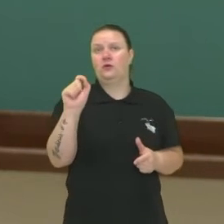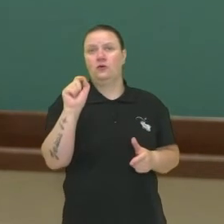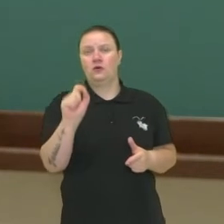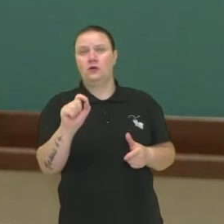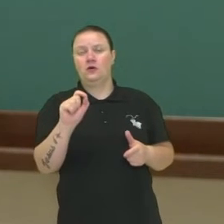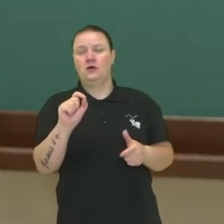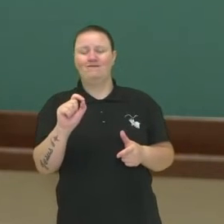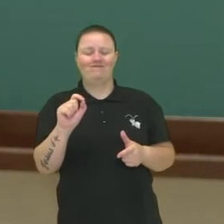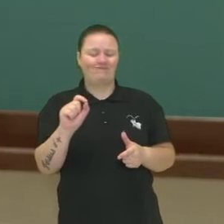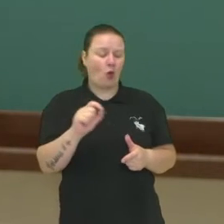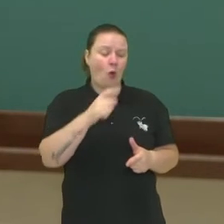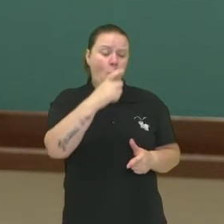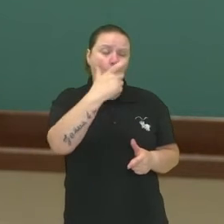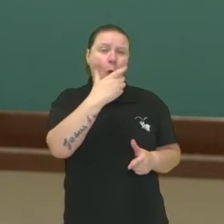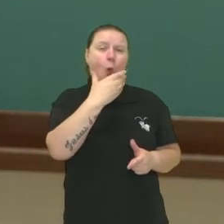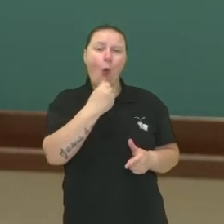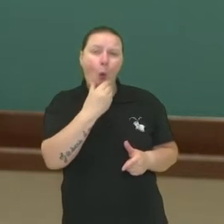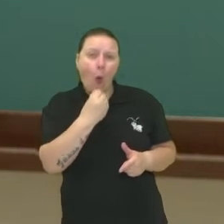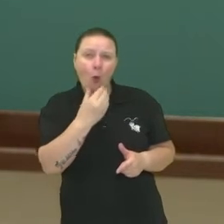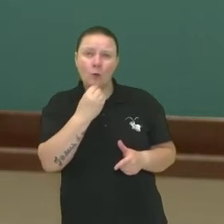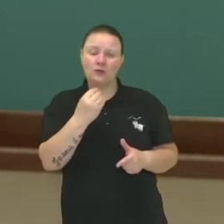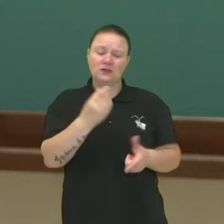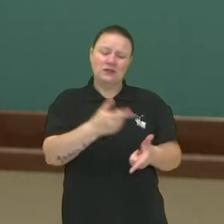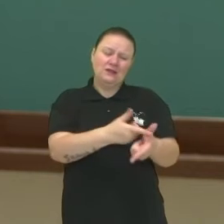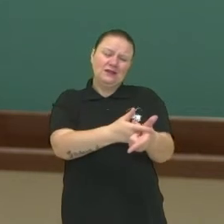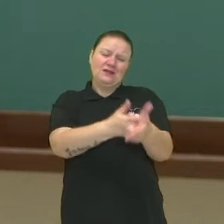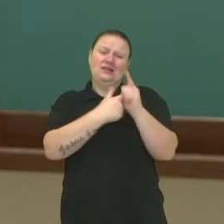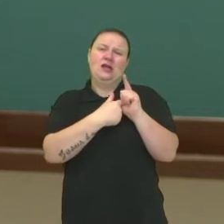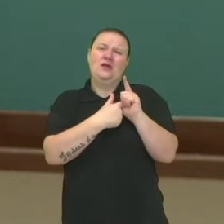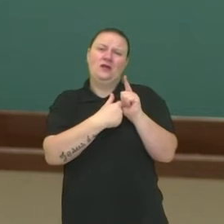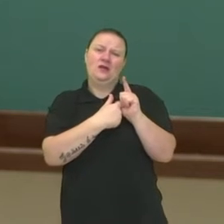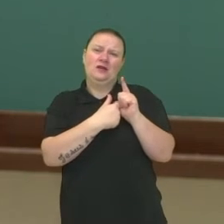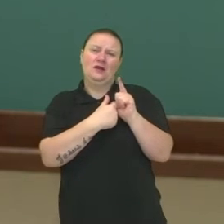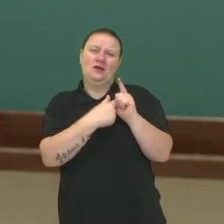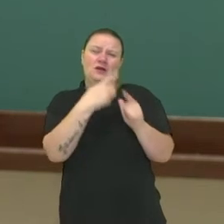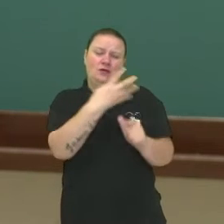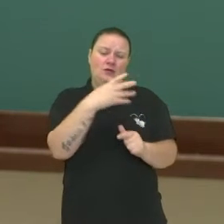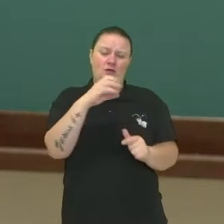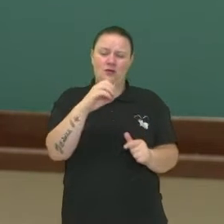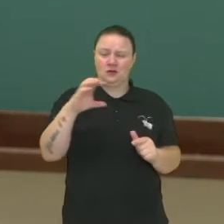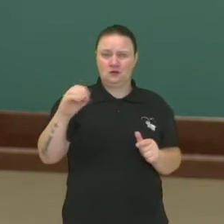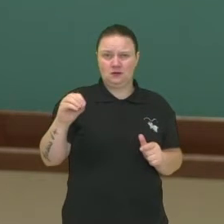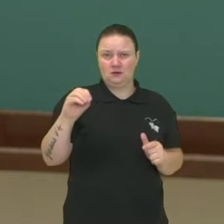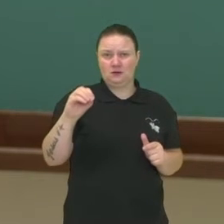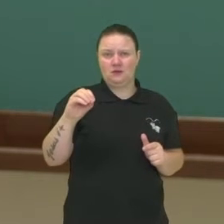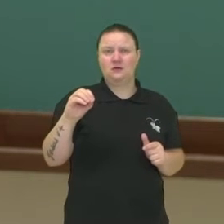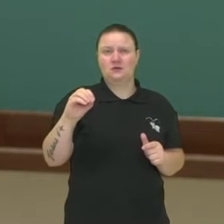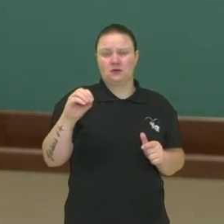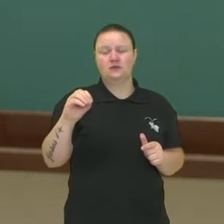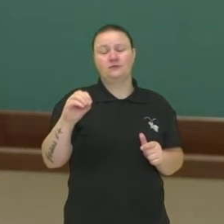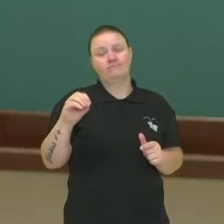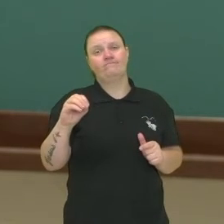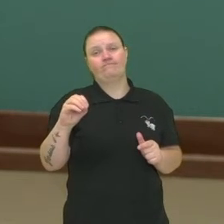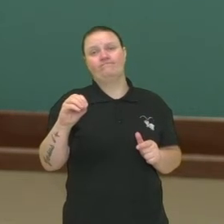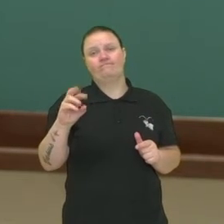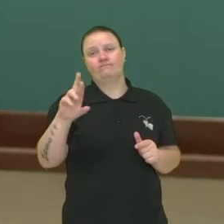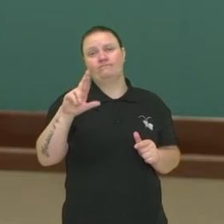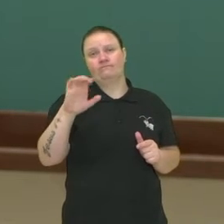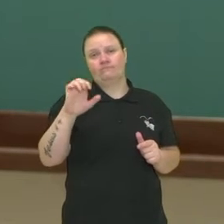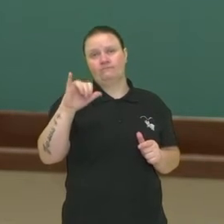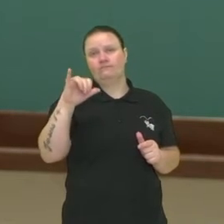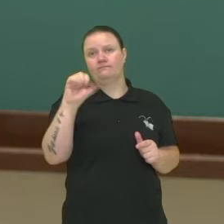se encontrar como? Com dívidas, né? Uma dívida grande, R$400. E o que acontece? Achou